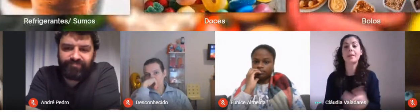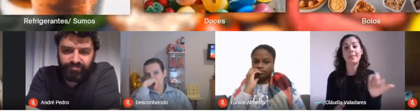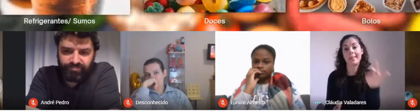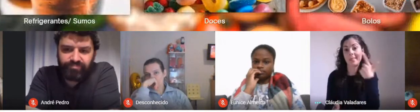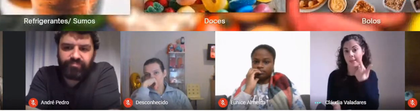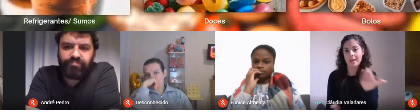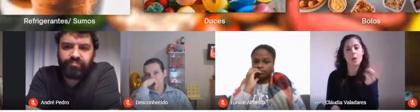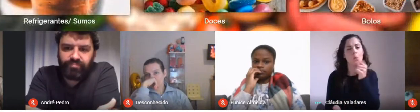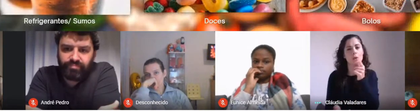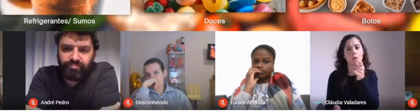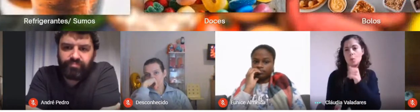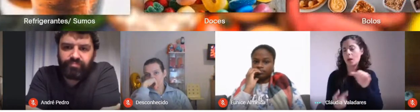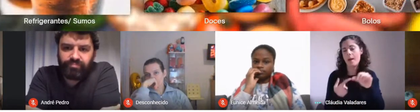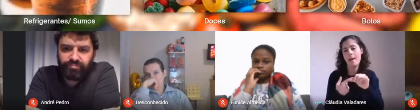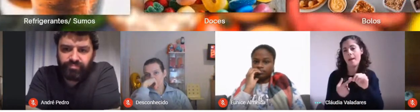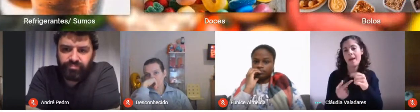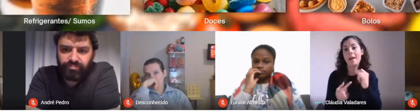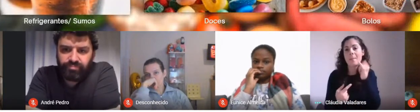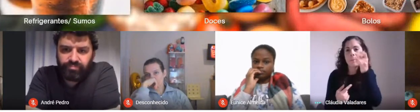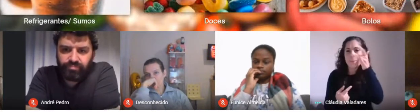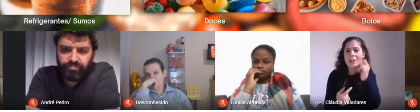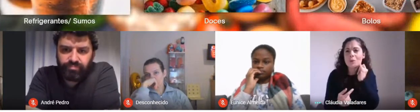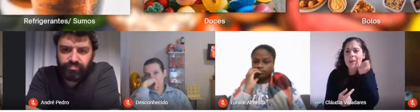o principal causador da cárie dentária